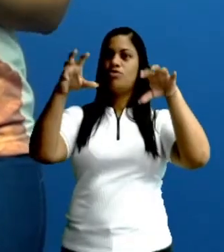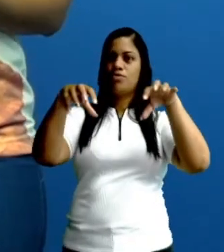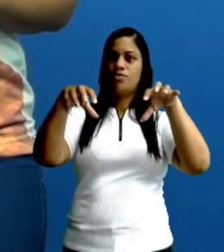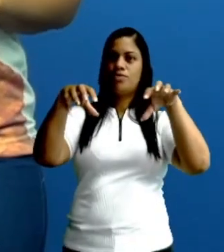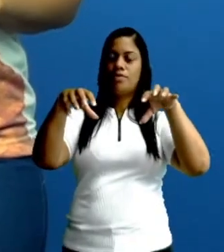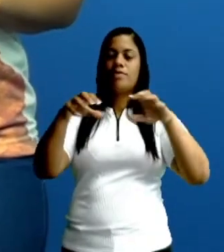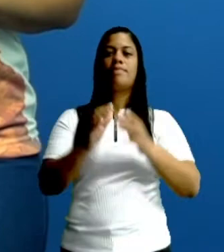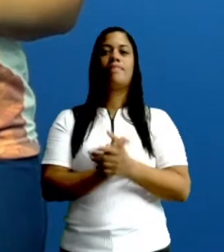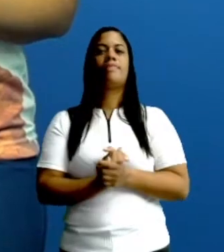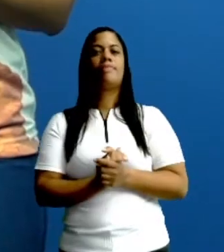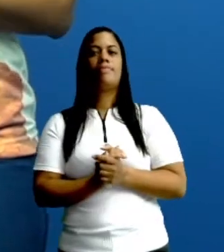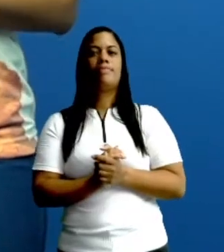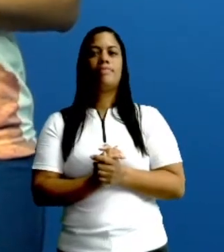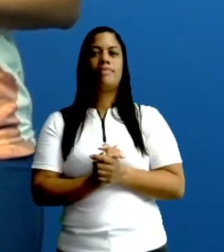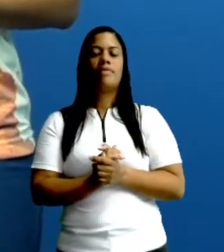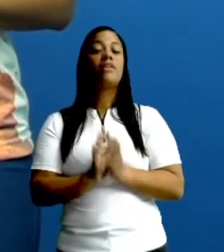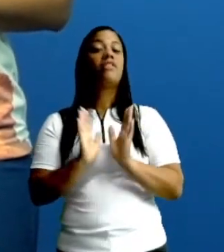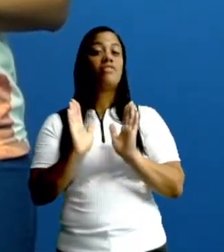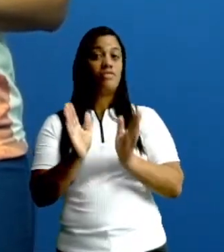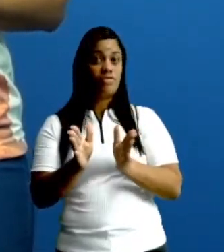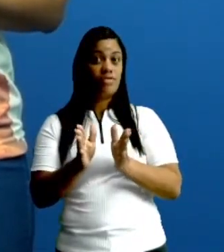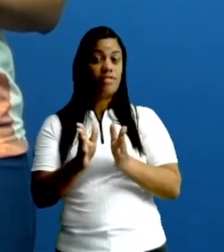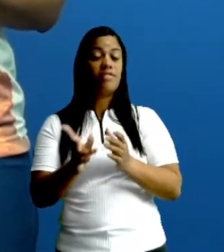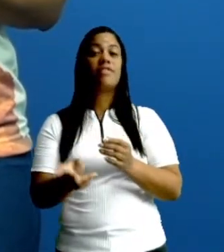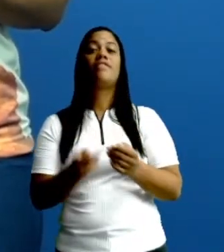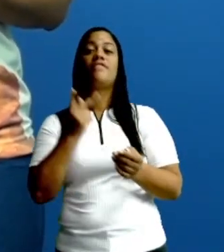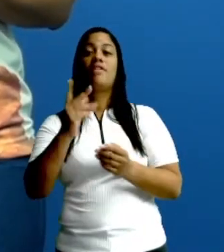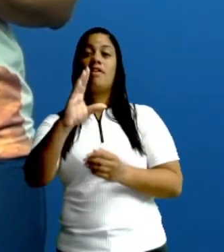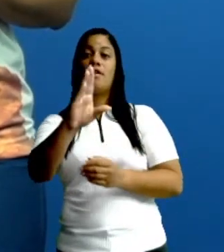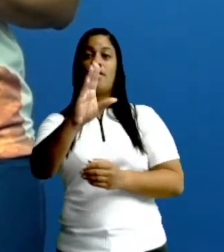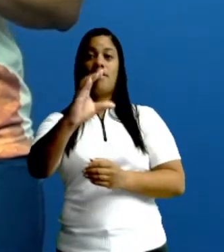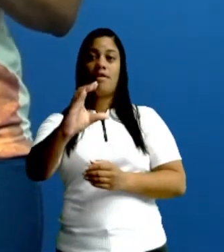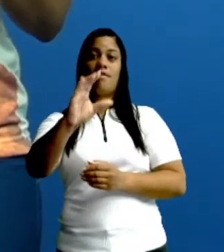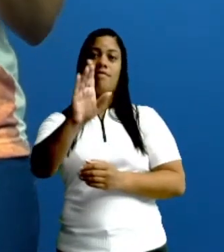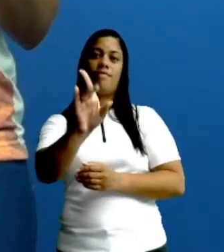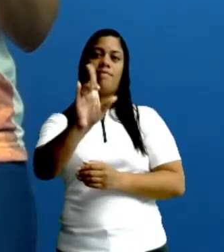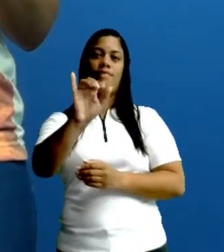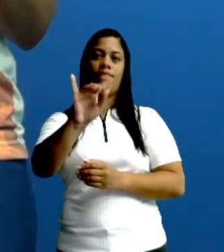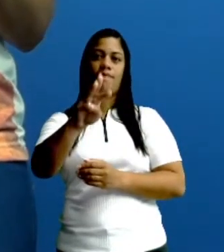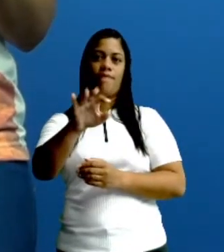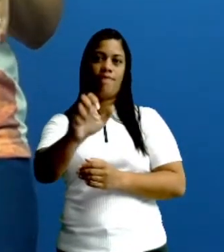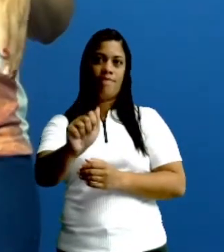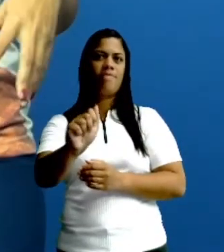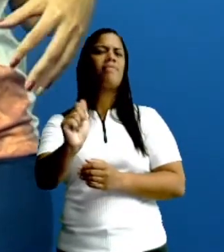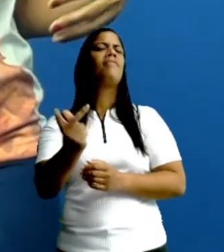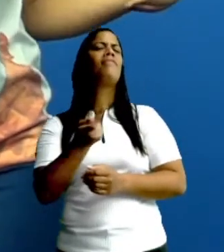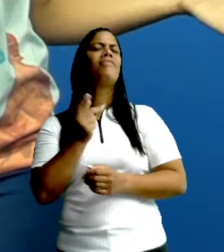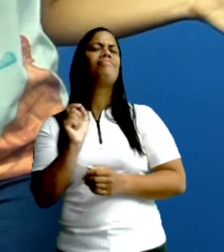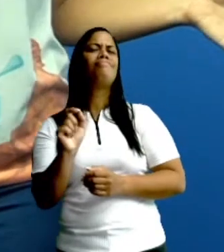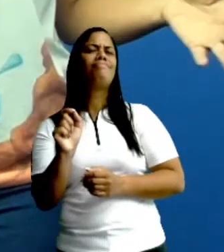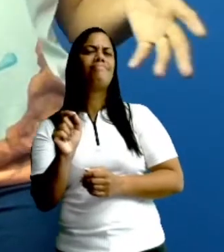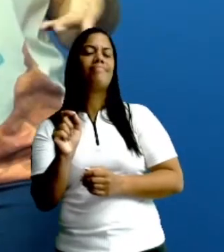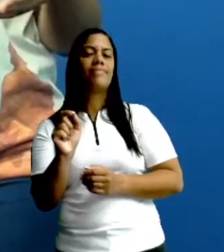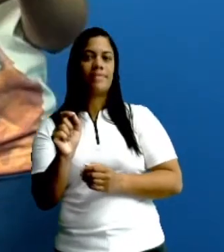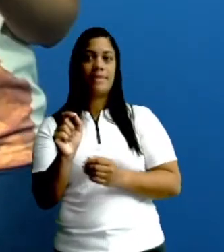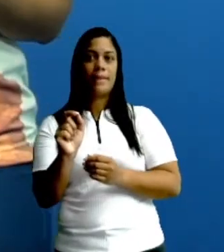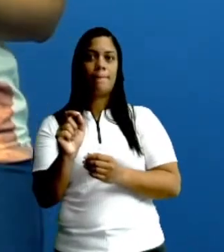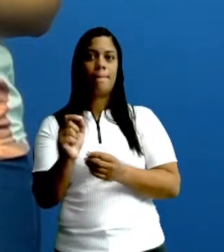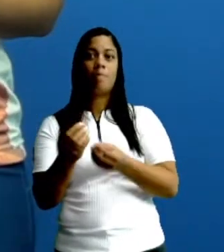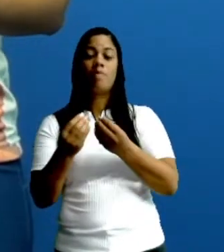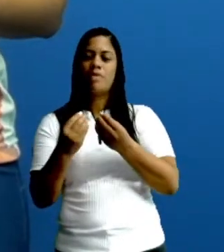E já quando eu falo de clima, aí eu estou falando da condição